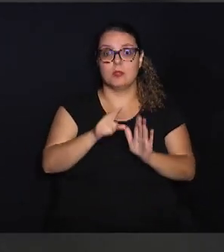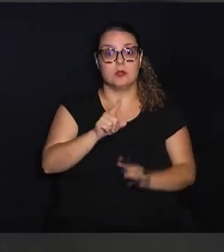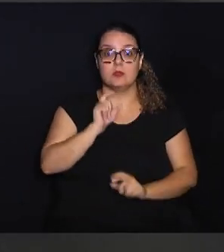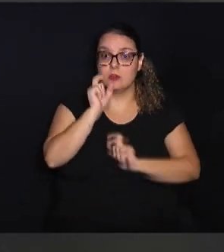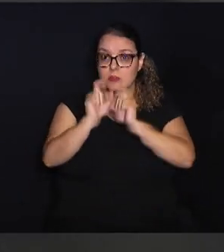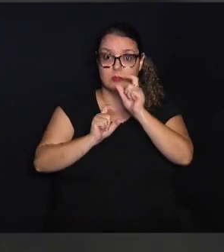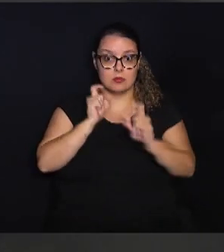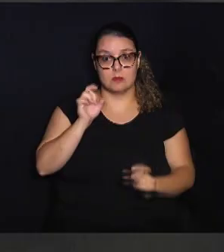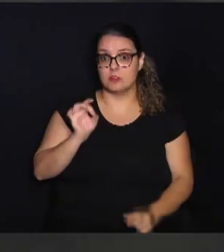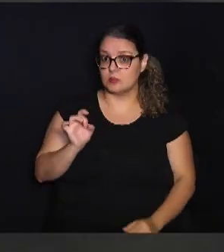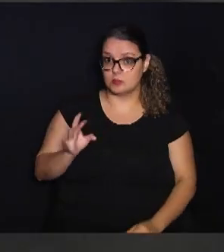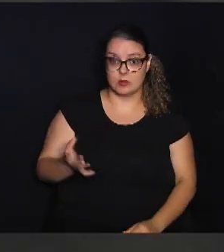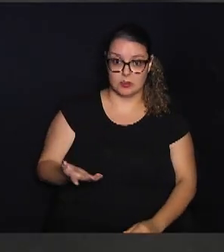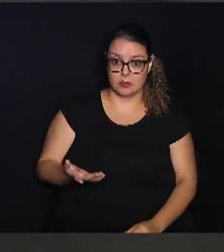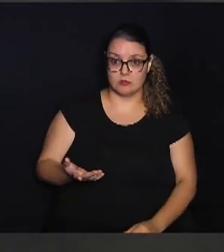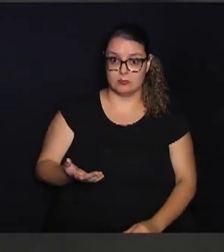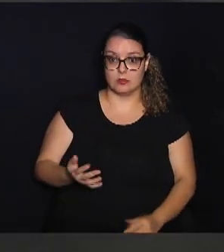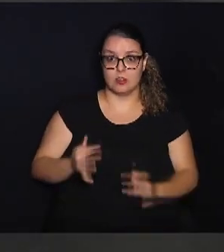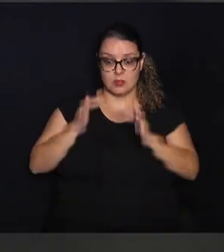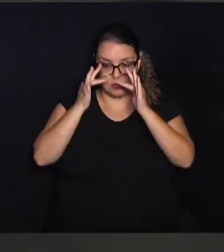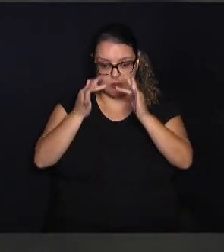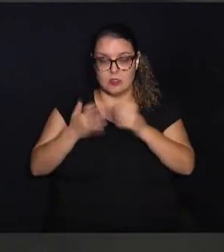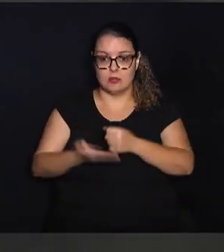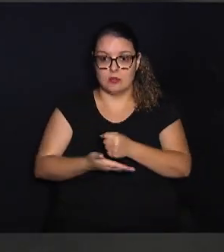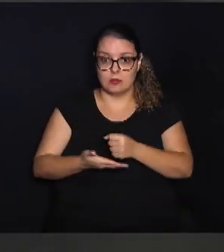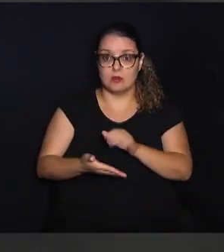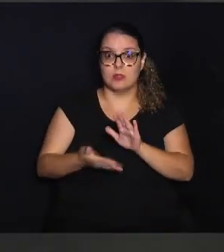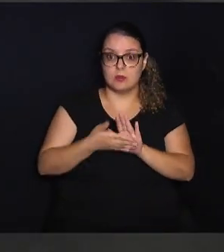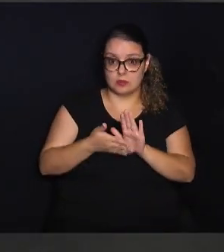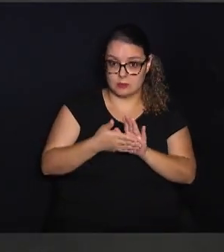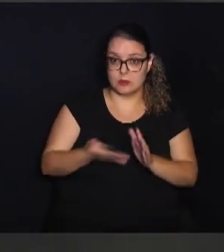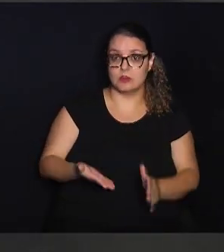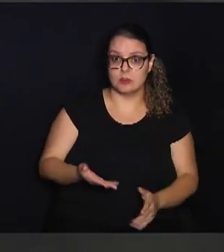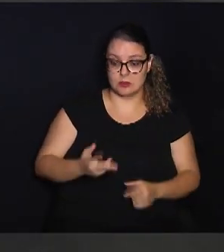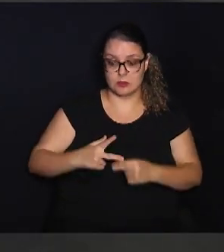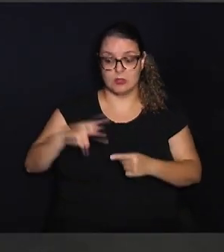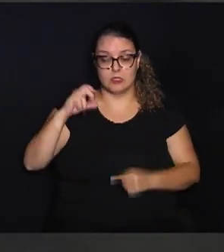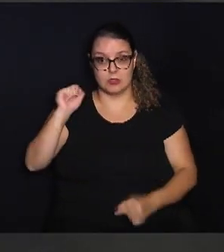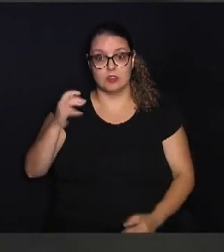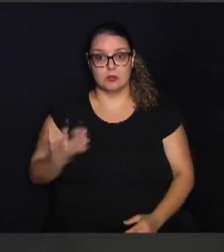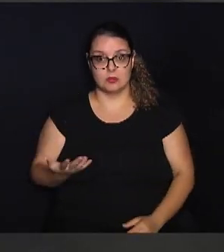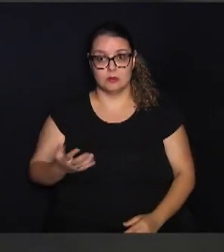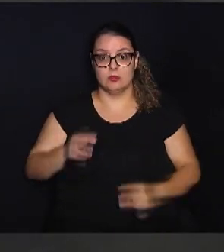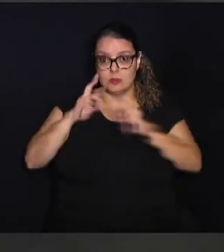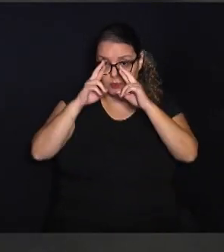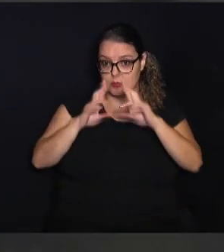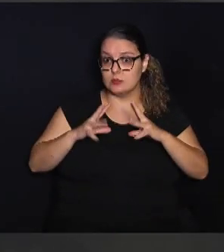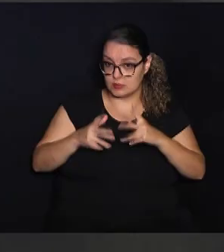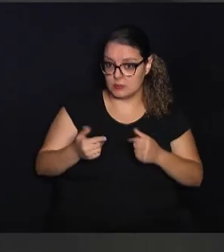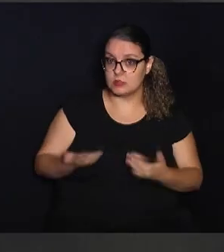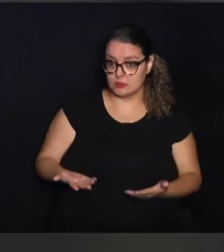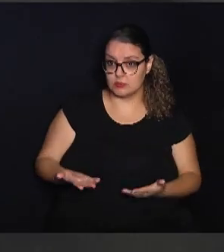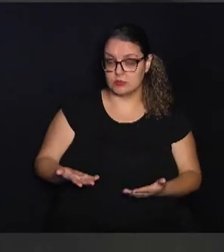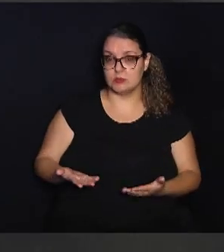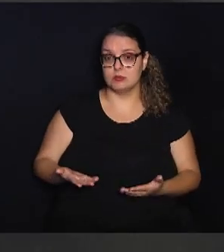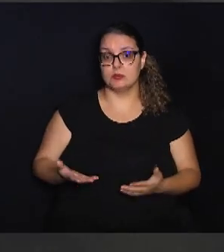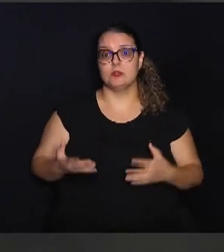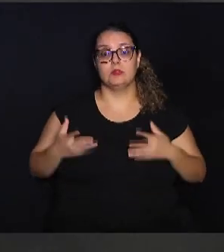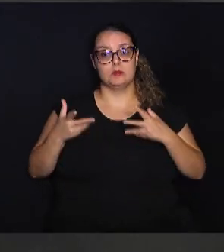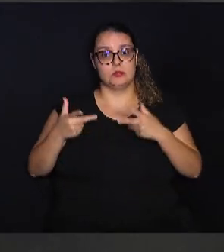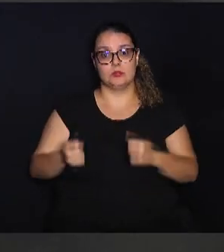palavras, e fiel aos seus princípios e propósitos, e conquistar o respeito de todos eles, de todos